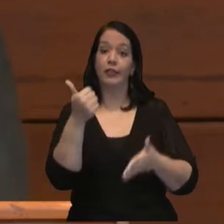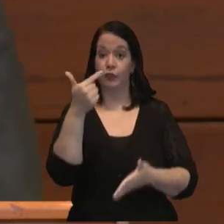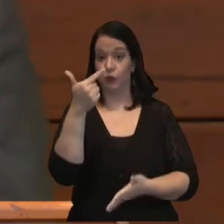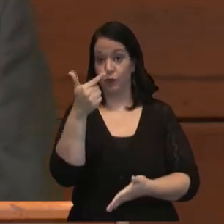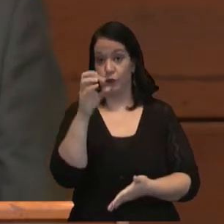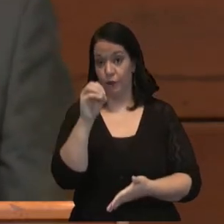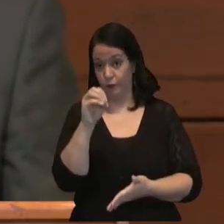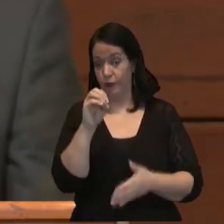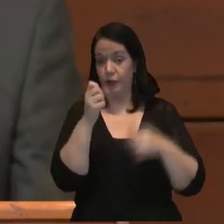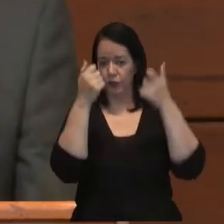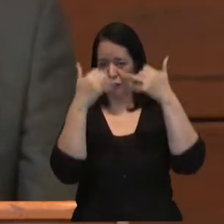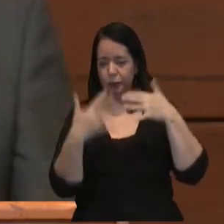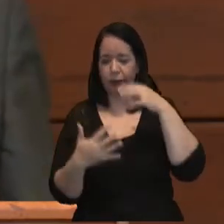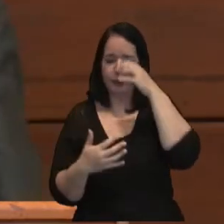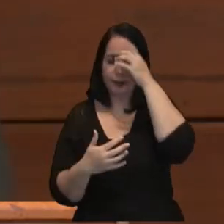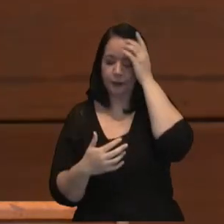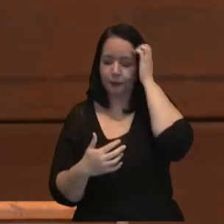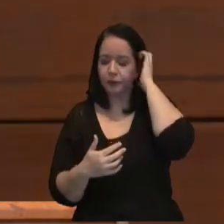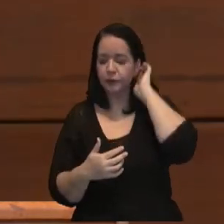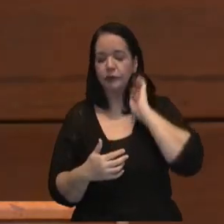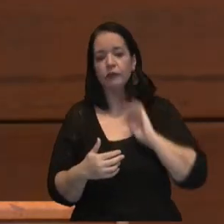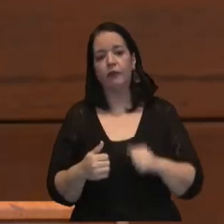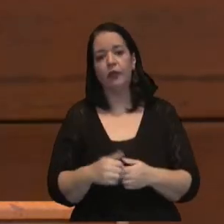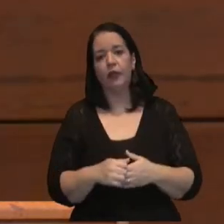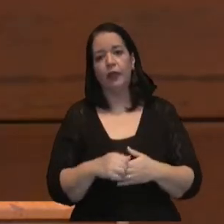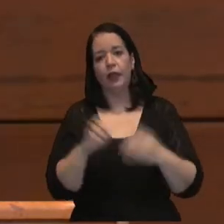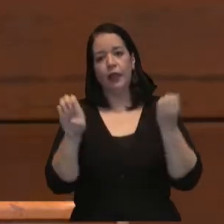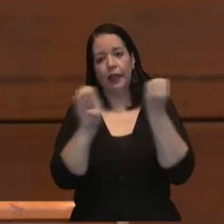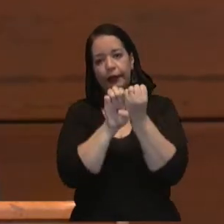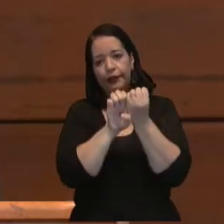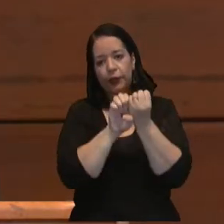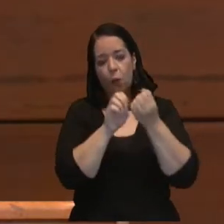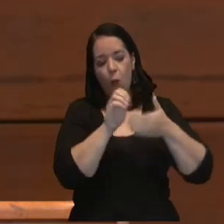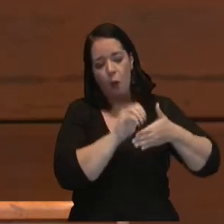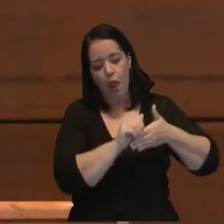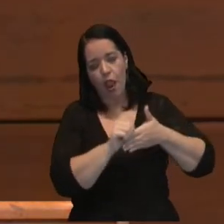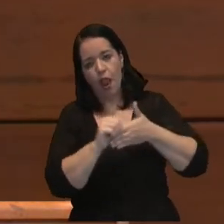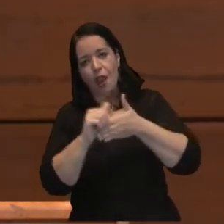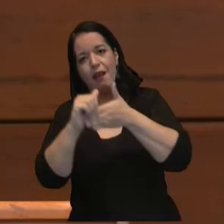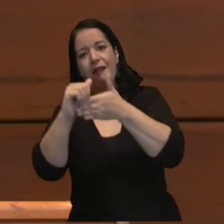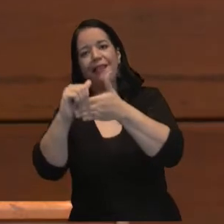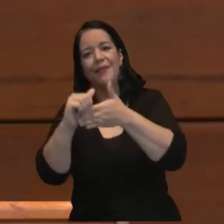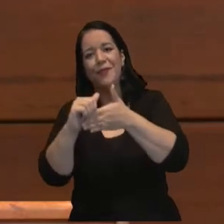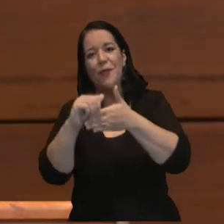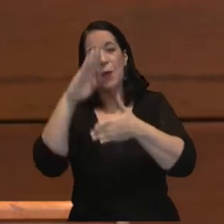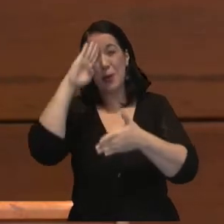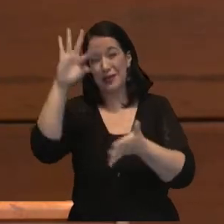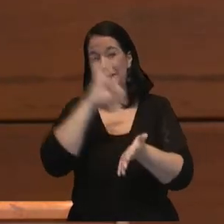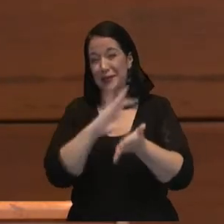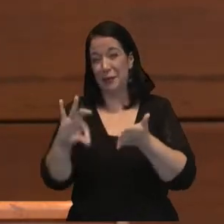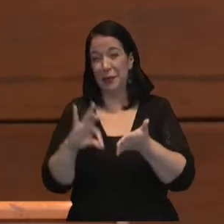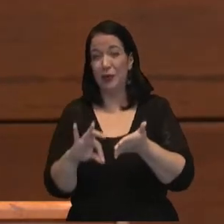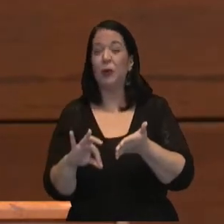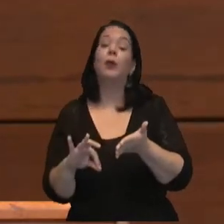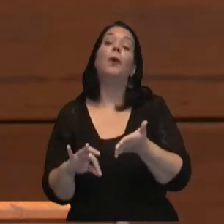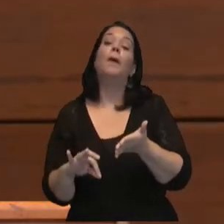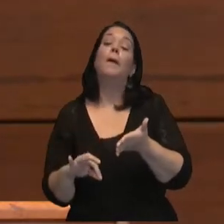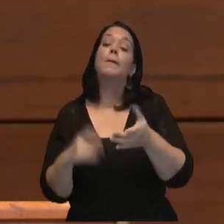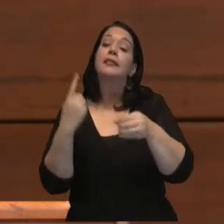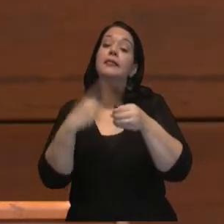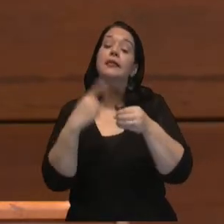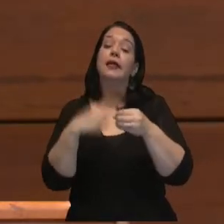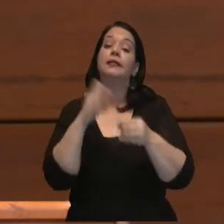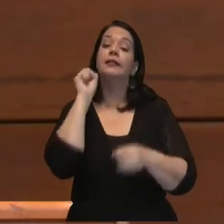Samaria. Sabe onde era Samaria, meus irmãos? Samaria era a capital do país, Era ali que